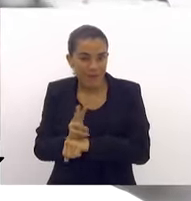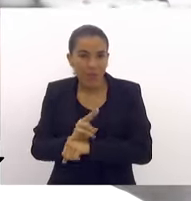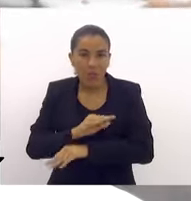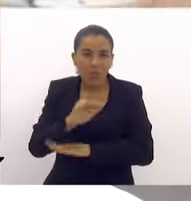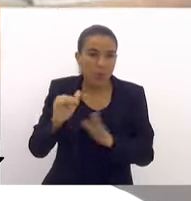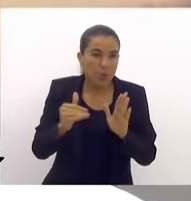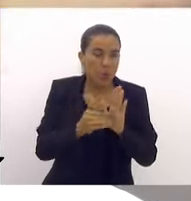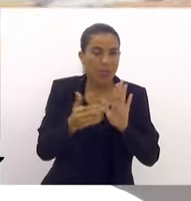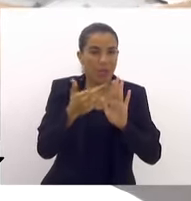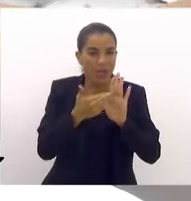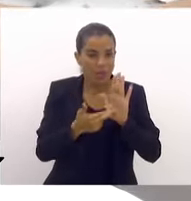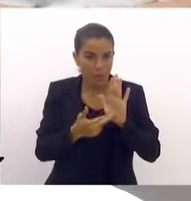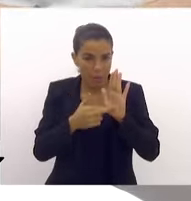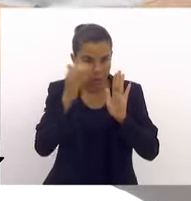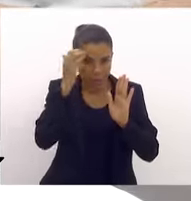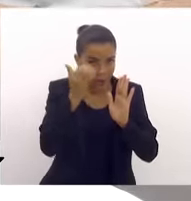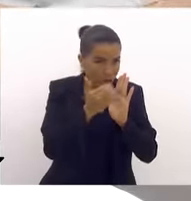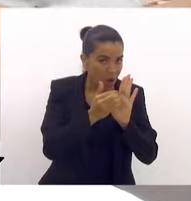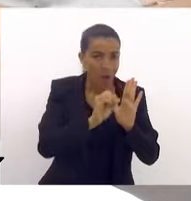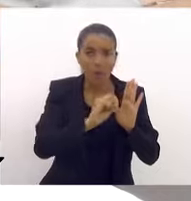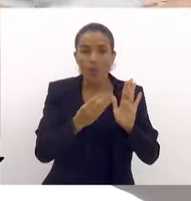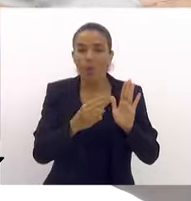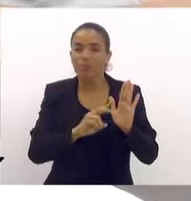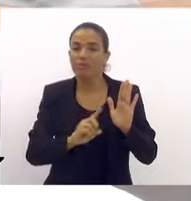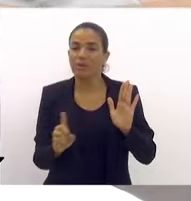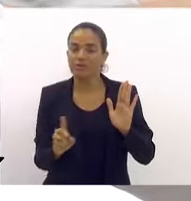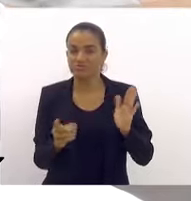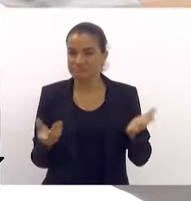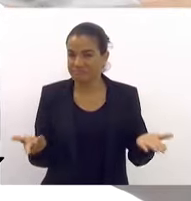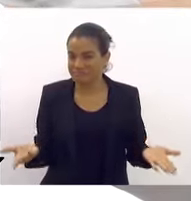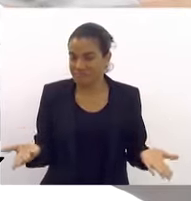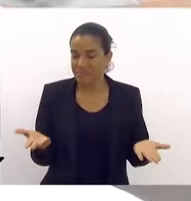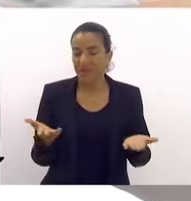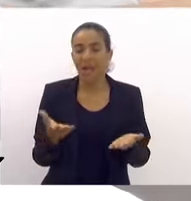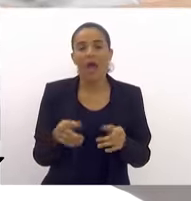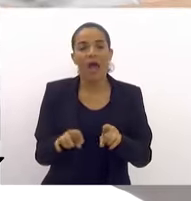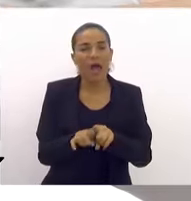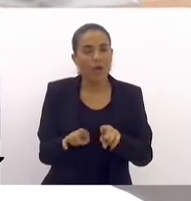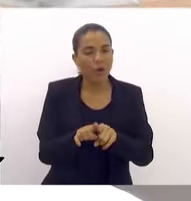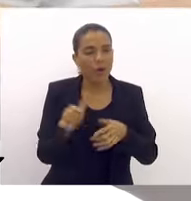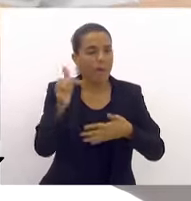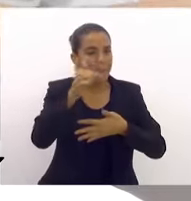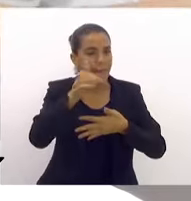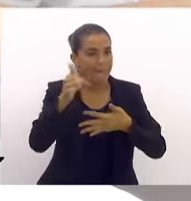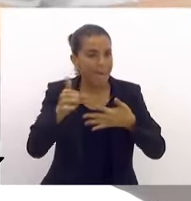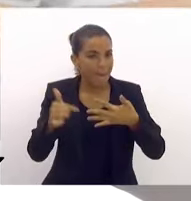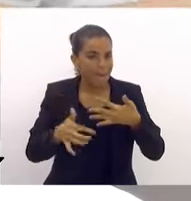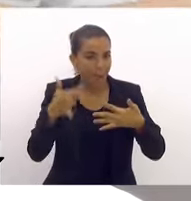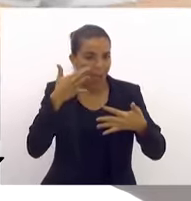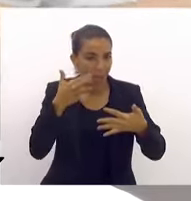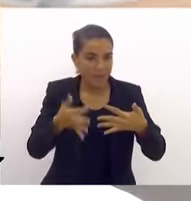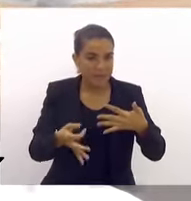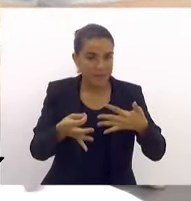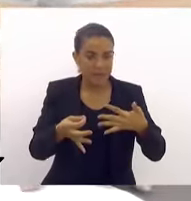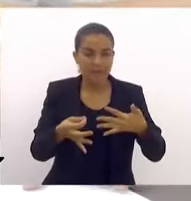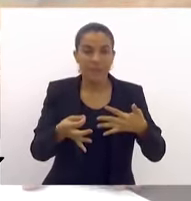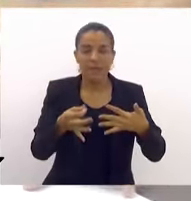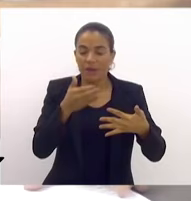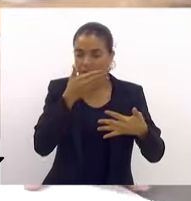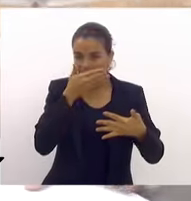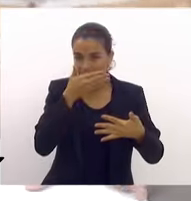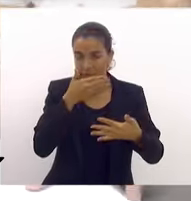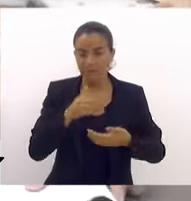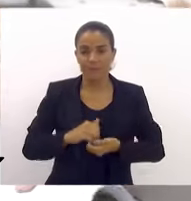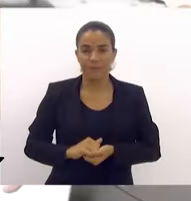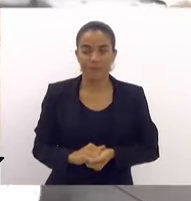são cumpridas ou não. Estamos liquidados. Agora eu vou chamar a atenção para alguns pontos. Eu entendi,